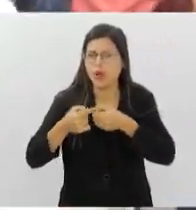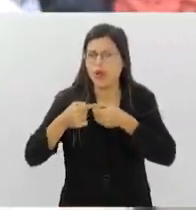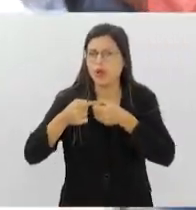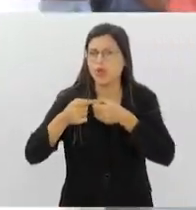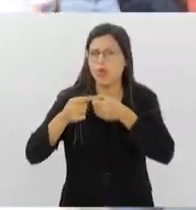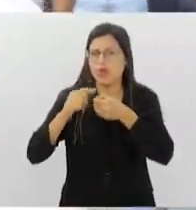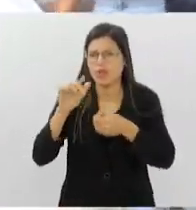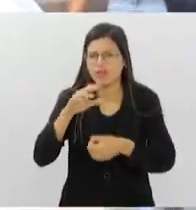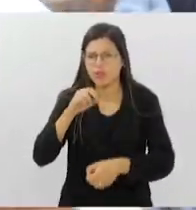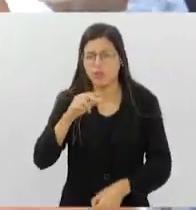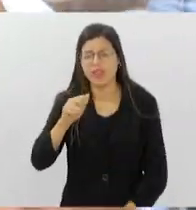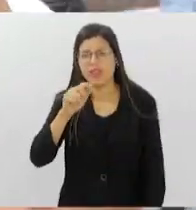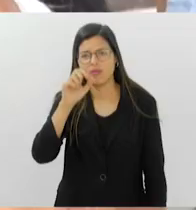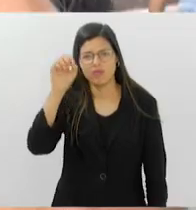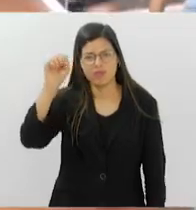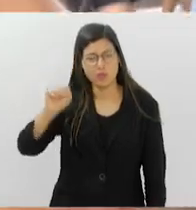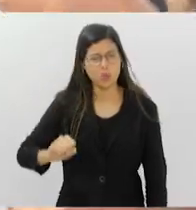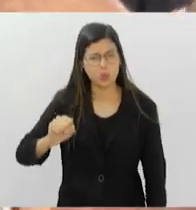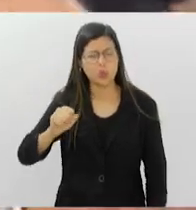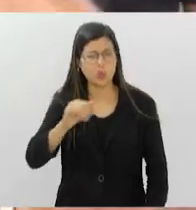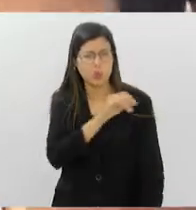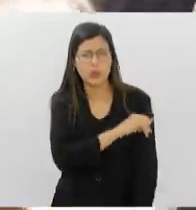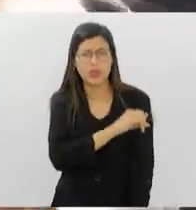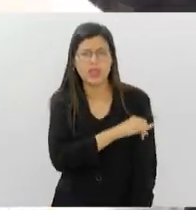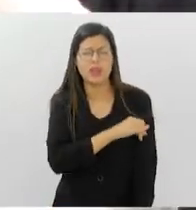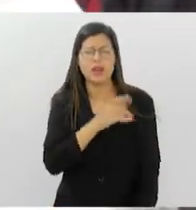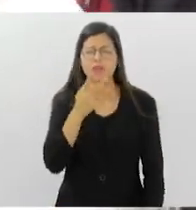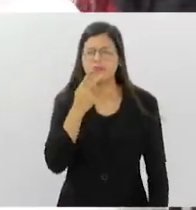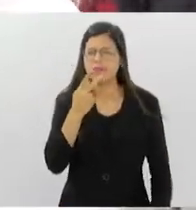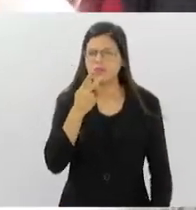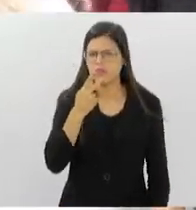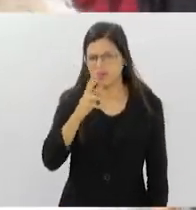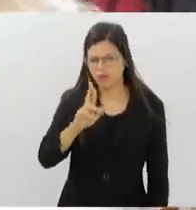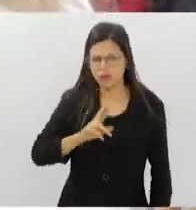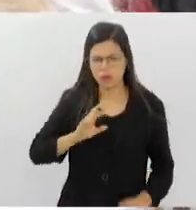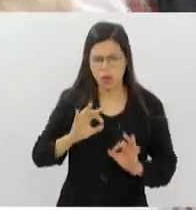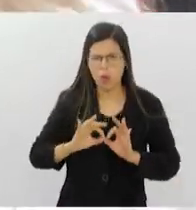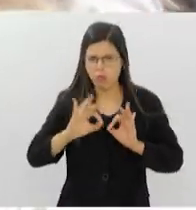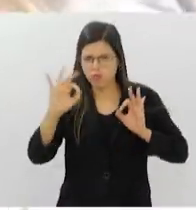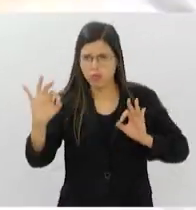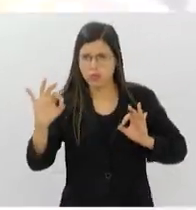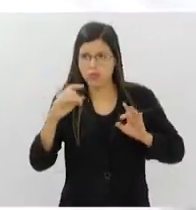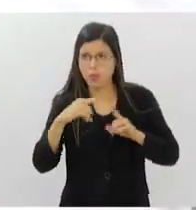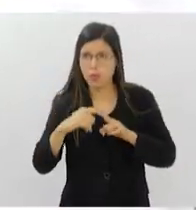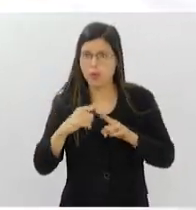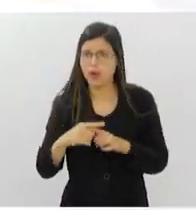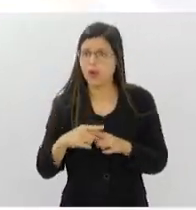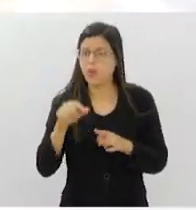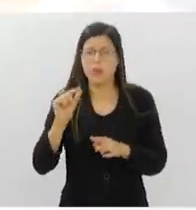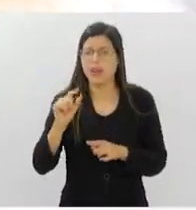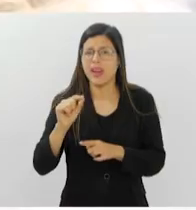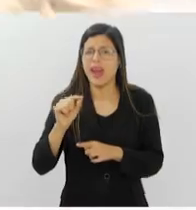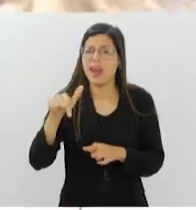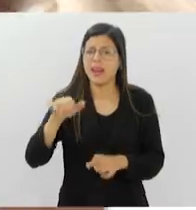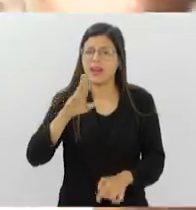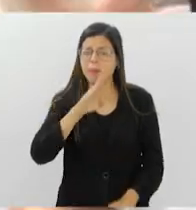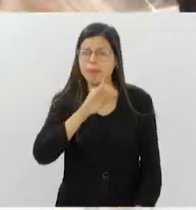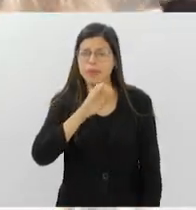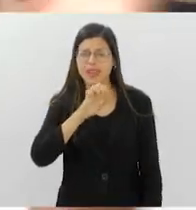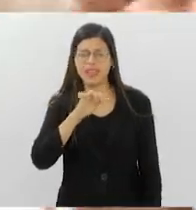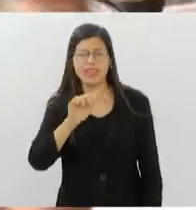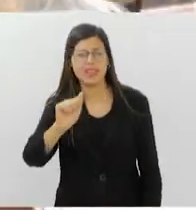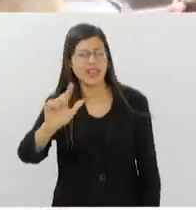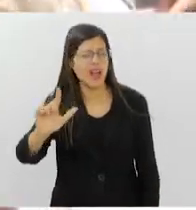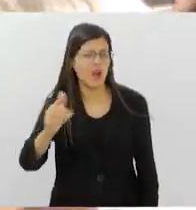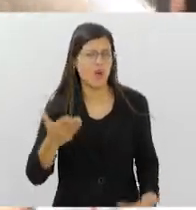disse que era longe porque longe estava no Imaginário dela longe por exemplo é a Bienal que é lá em jacaré paguay Depende de